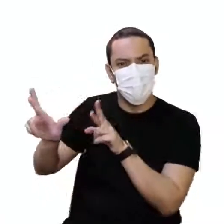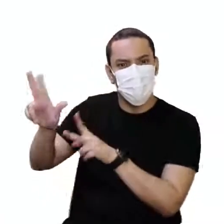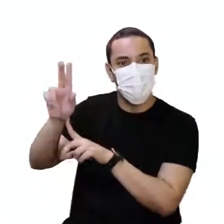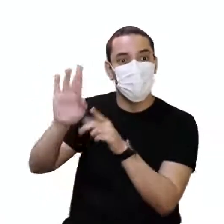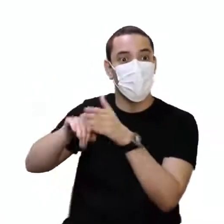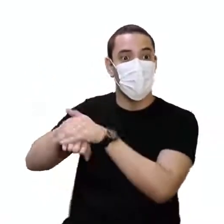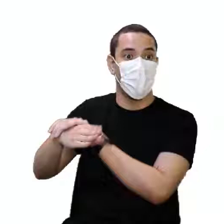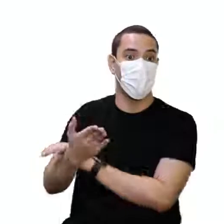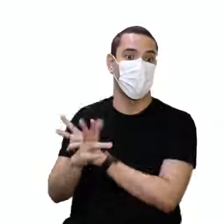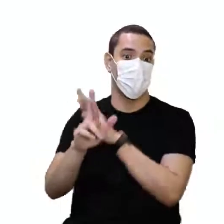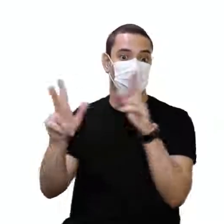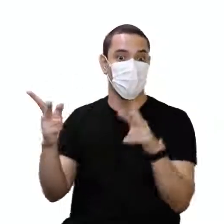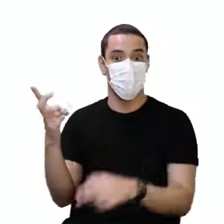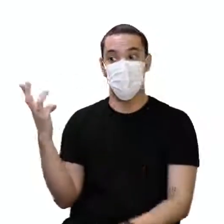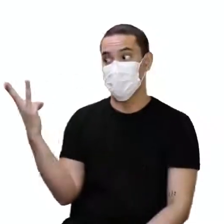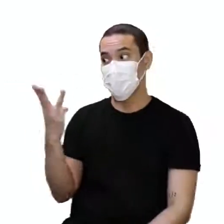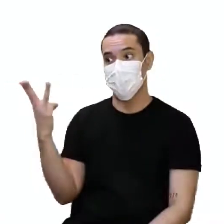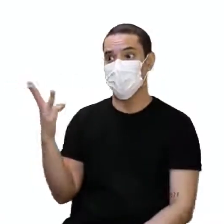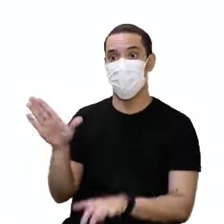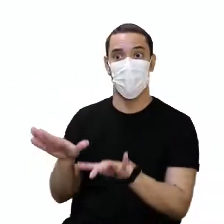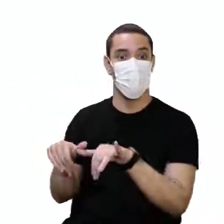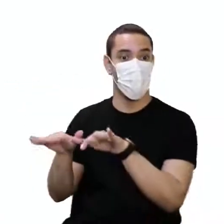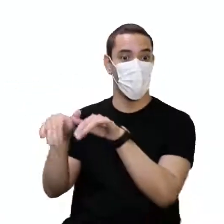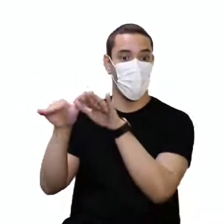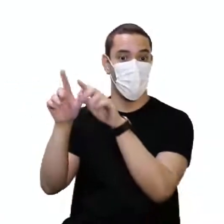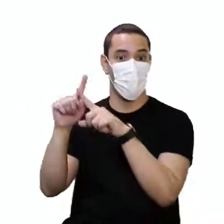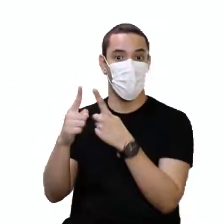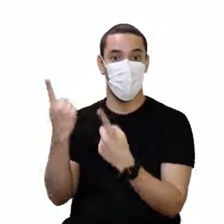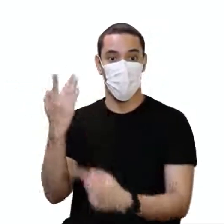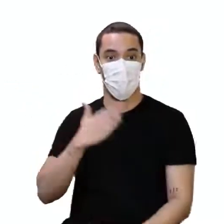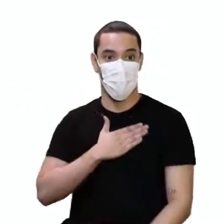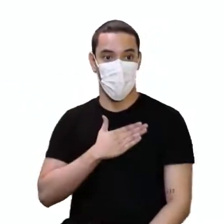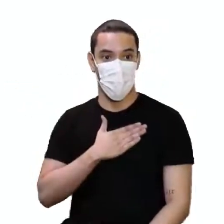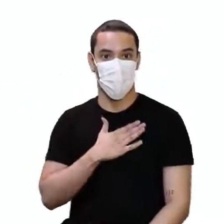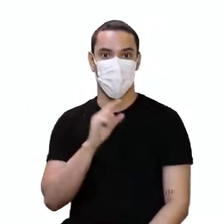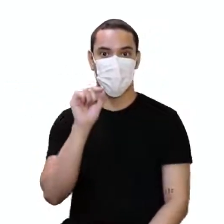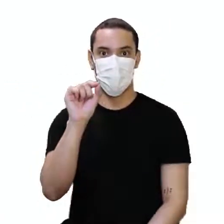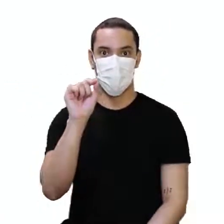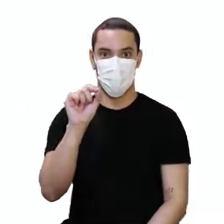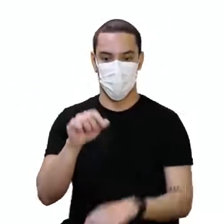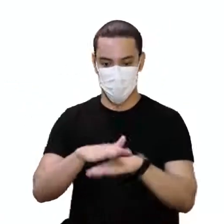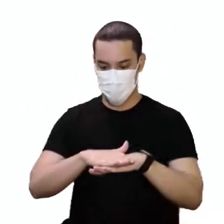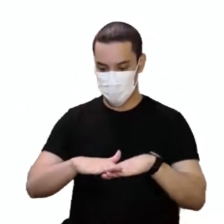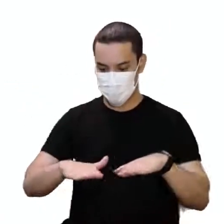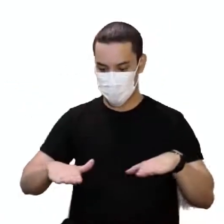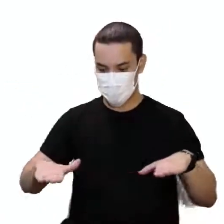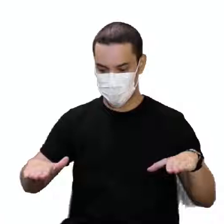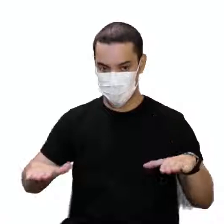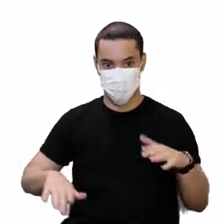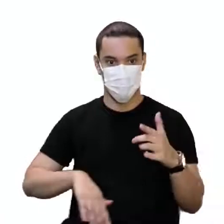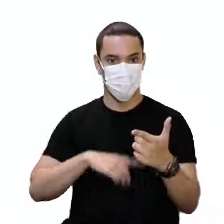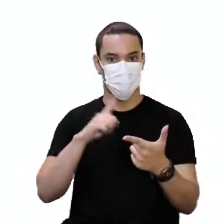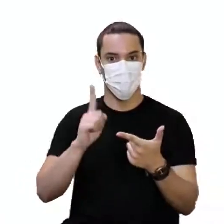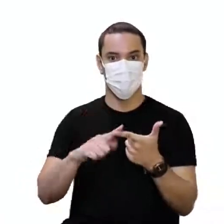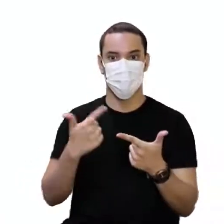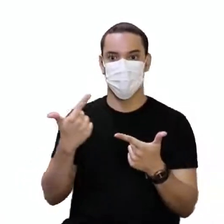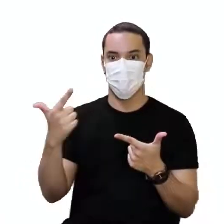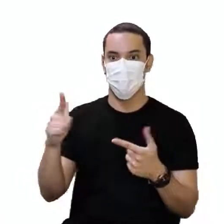diferente. Eles voam? Voam, professora. Só que um gosta de estar no solo, como o colhereiro, o outro